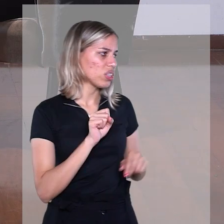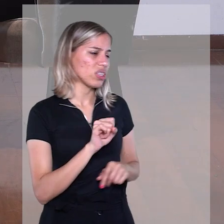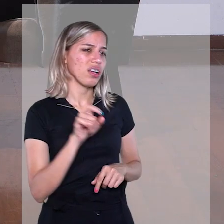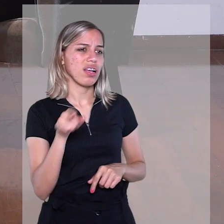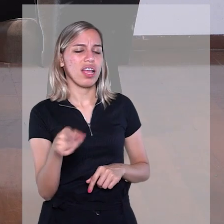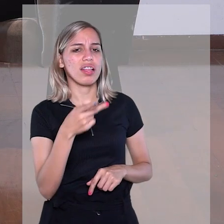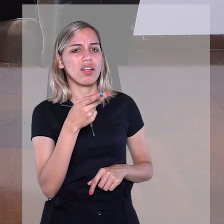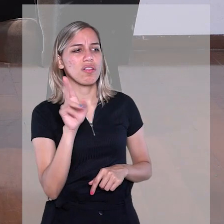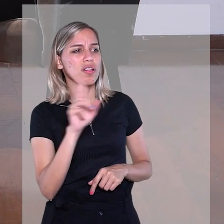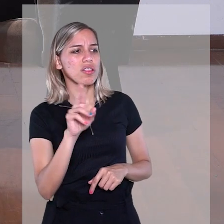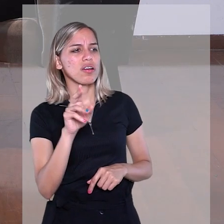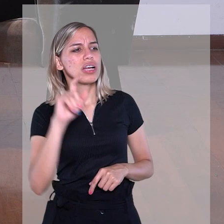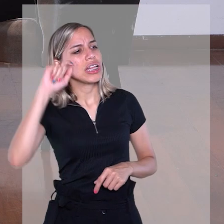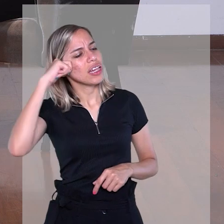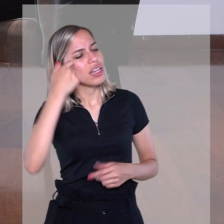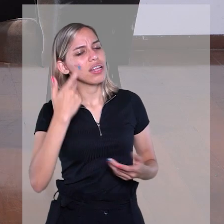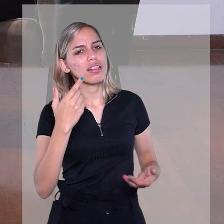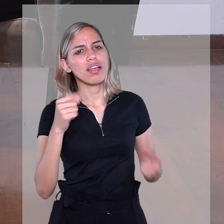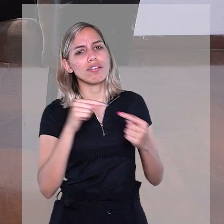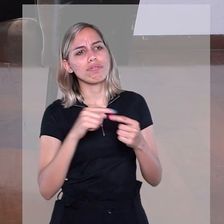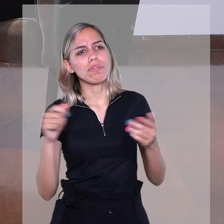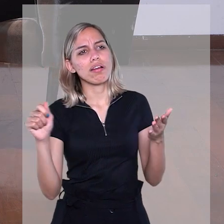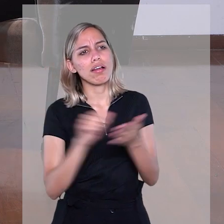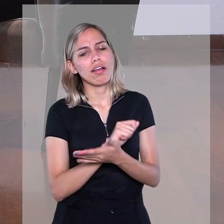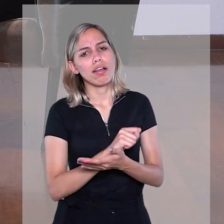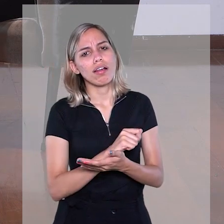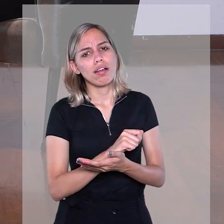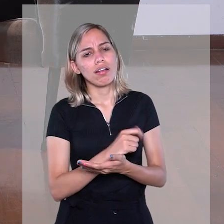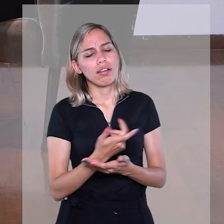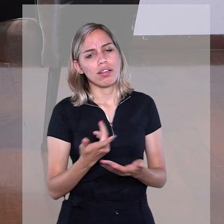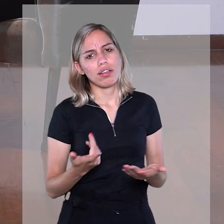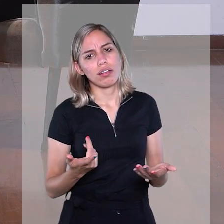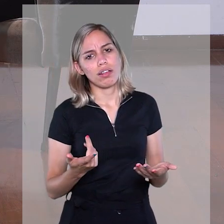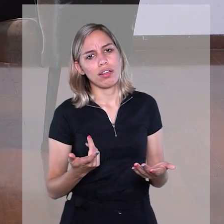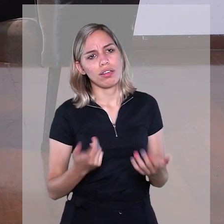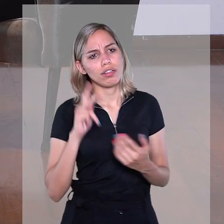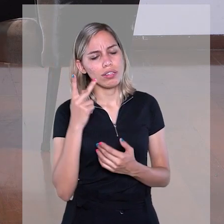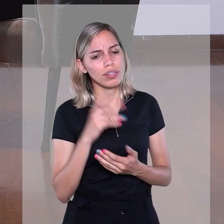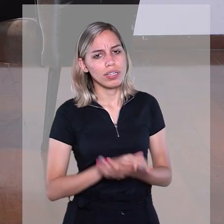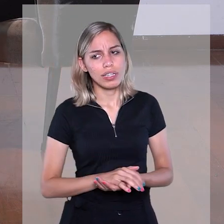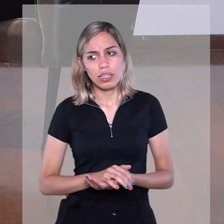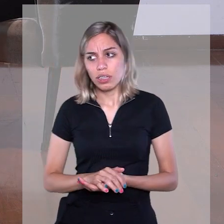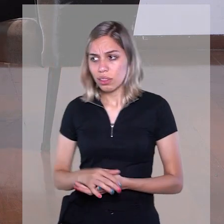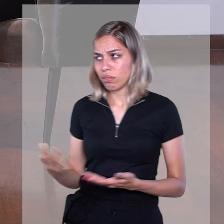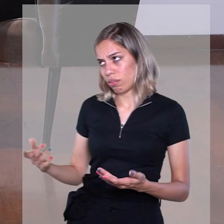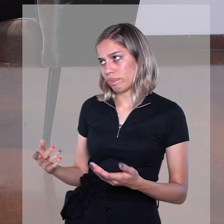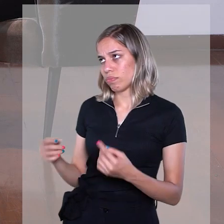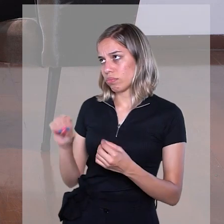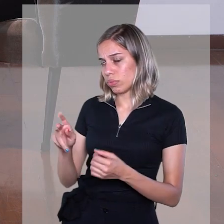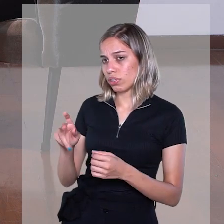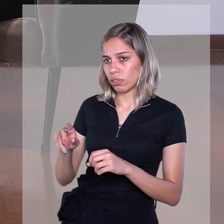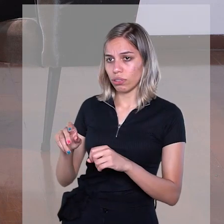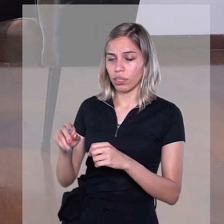do apagamento. Quebra a regra do apagamento e verifica-se aquilo que é a